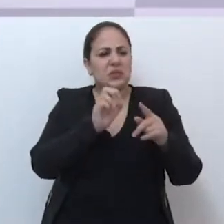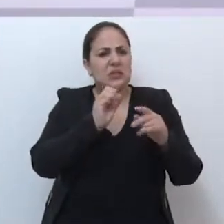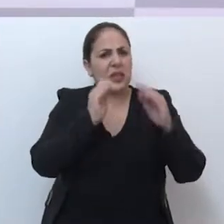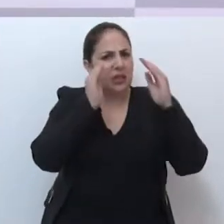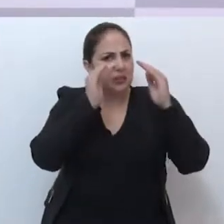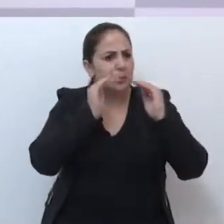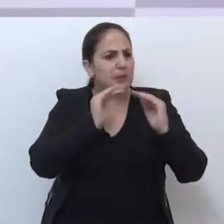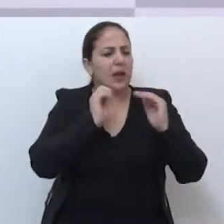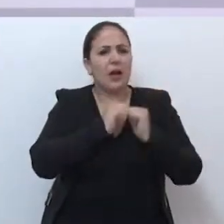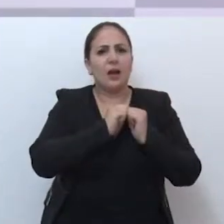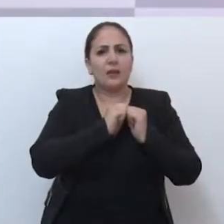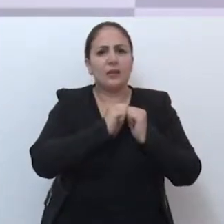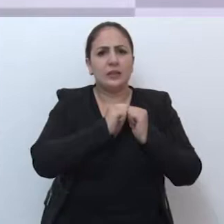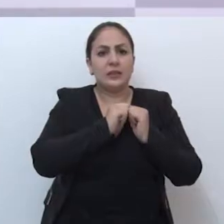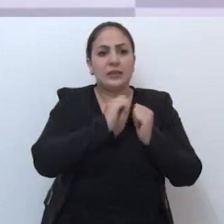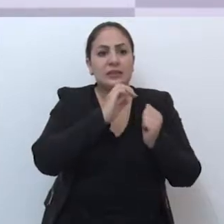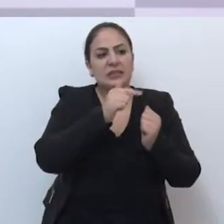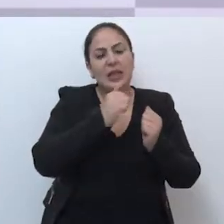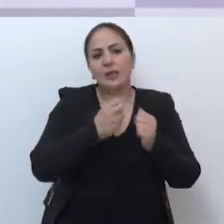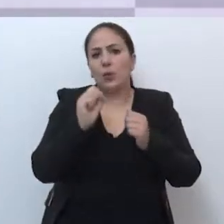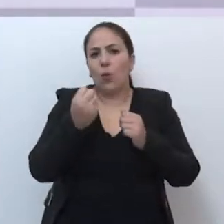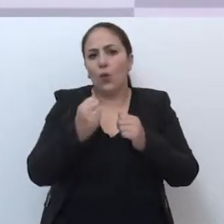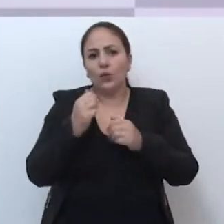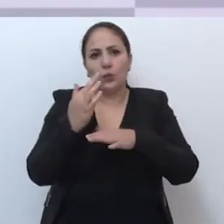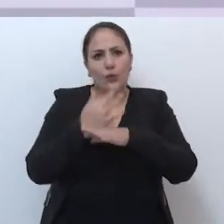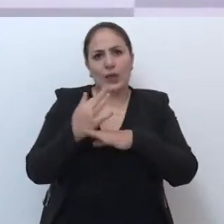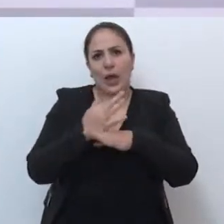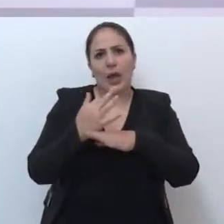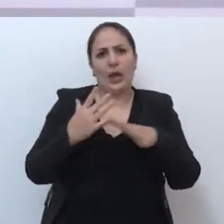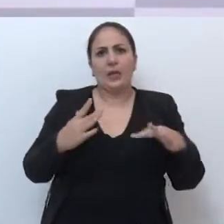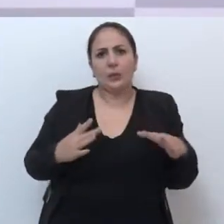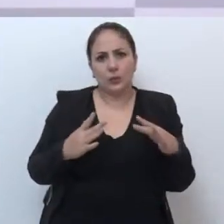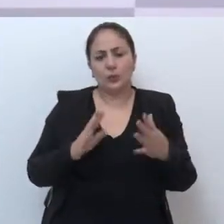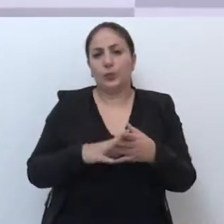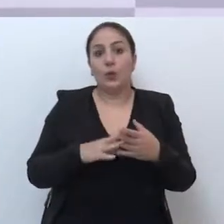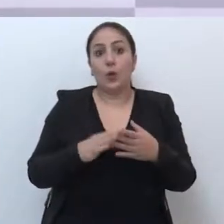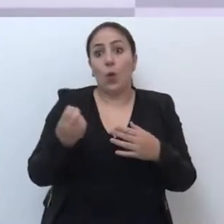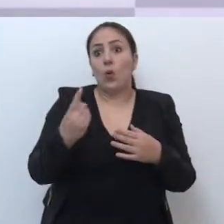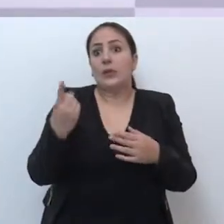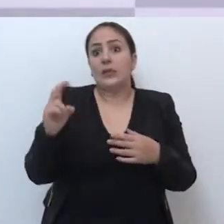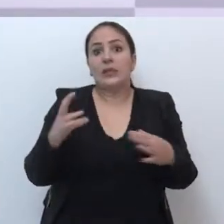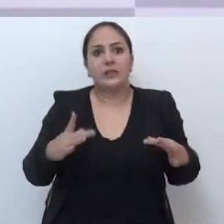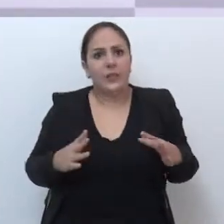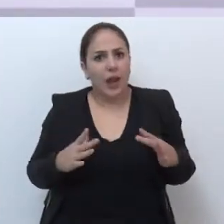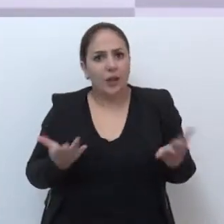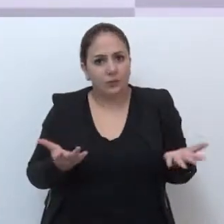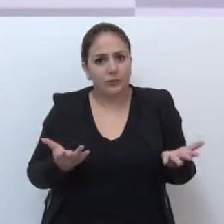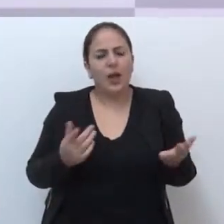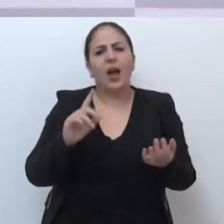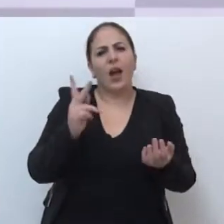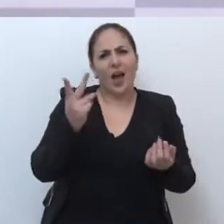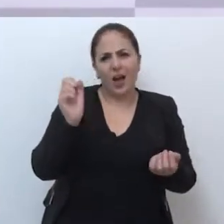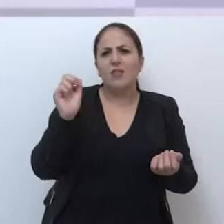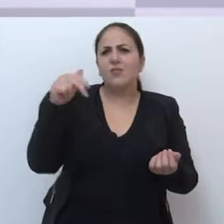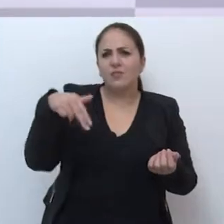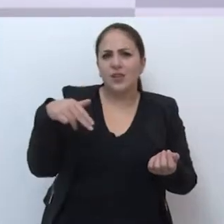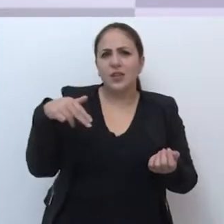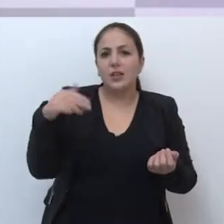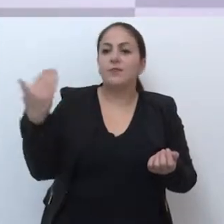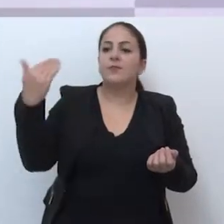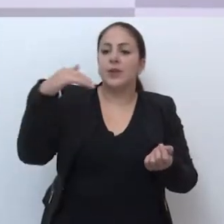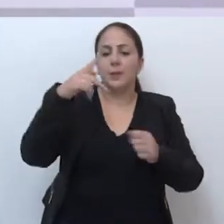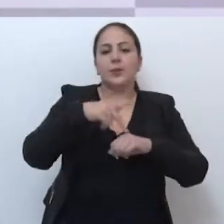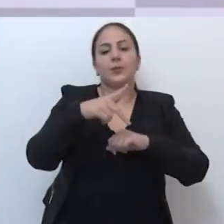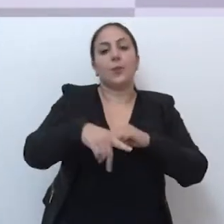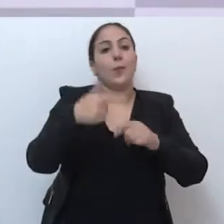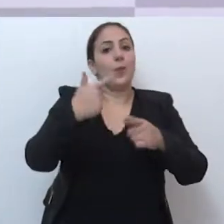respeitar 7, 8 feriados, ou 4 feriados, ou que seja 15 feriados, a Havan vai se instalar em Passo Fundo,